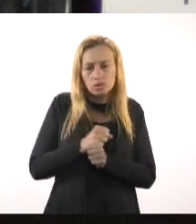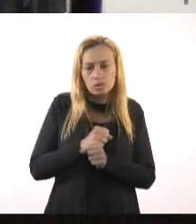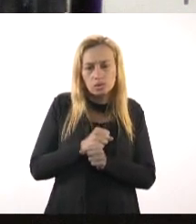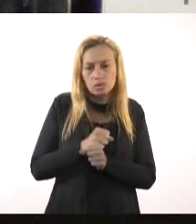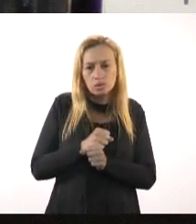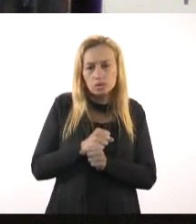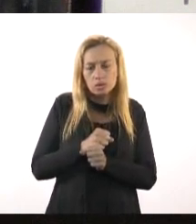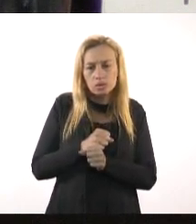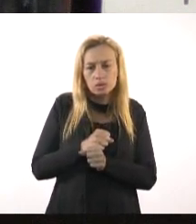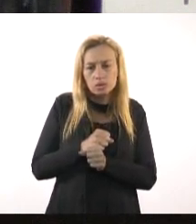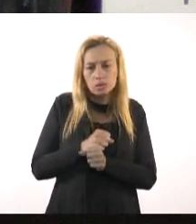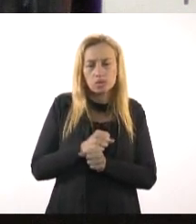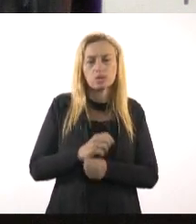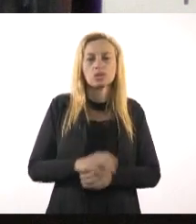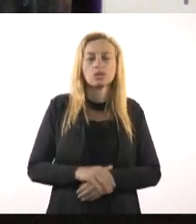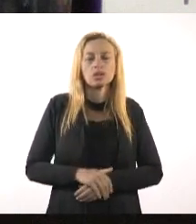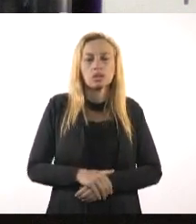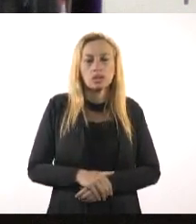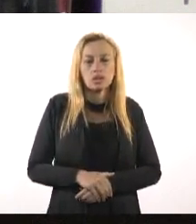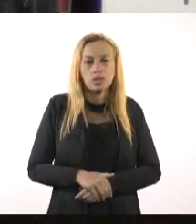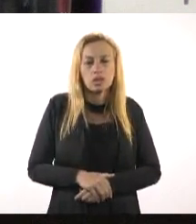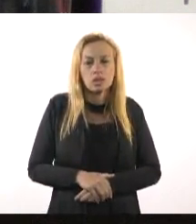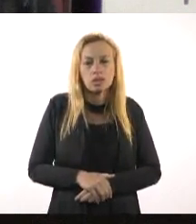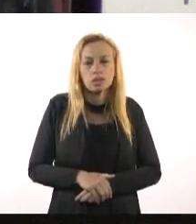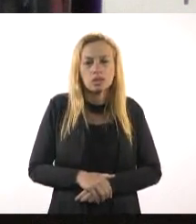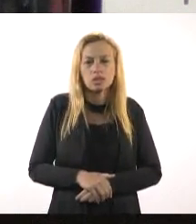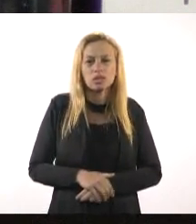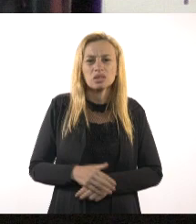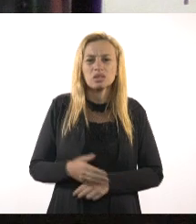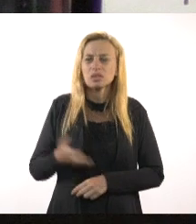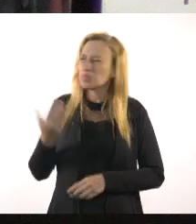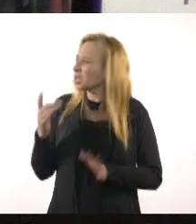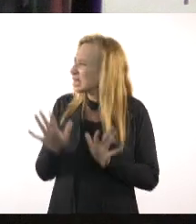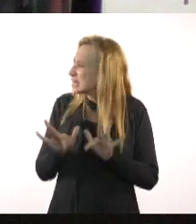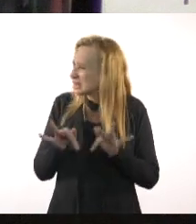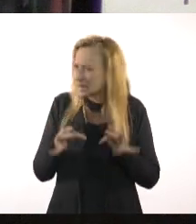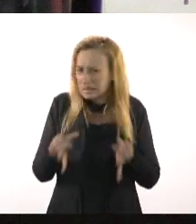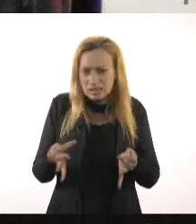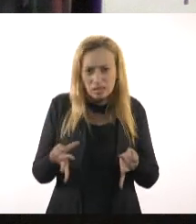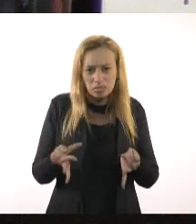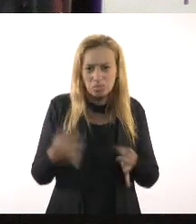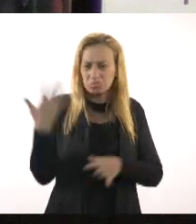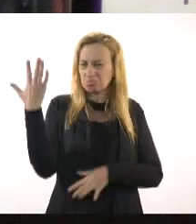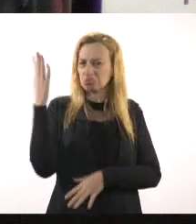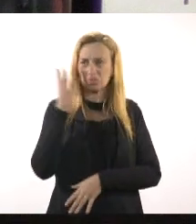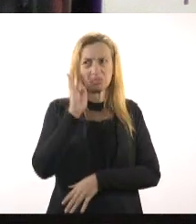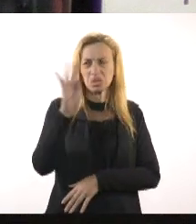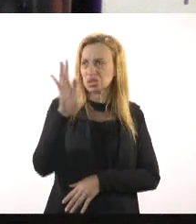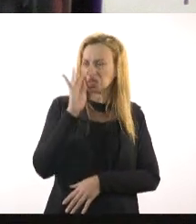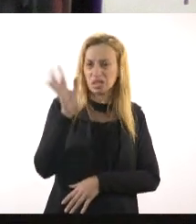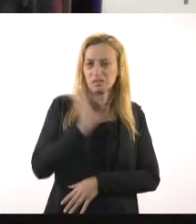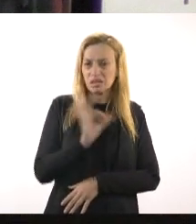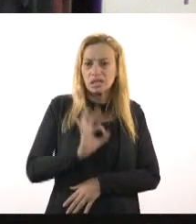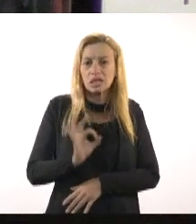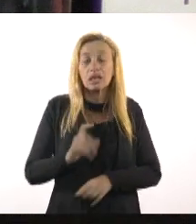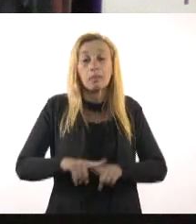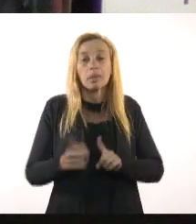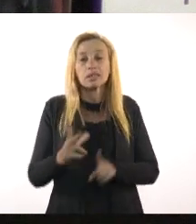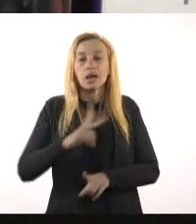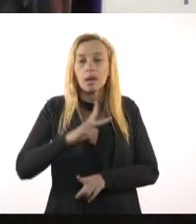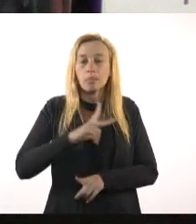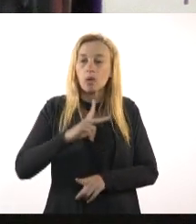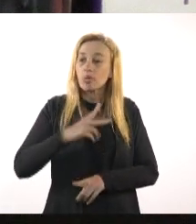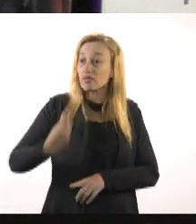os capitães de areia. Ela, naquela época, era muito simples, ninguém imaginava que ela ia ser santa, mas a própria